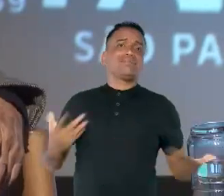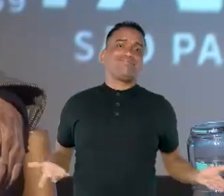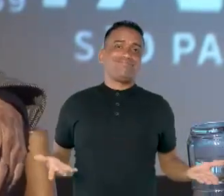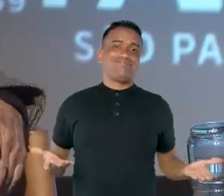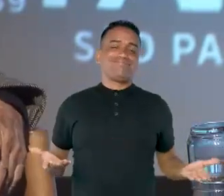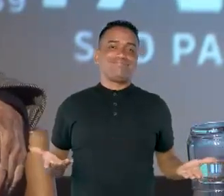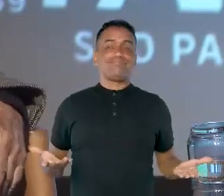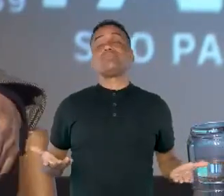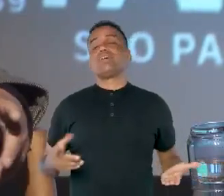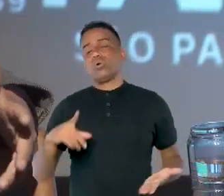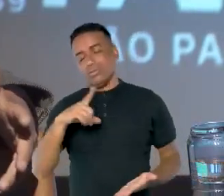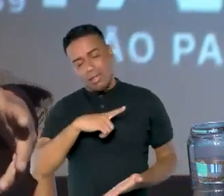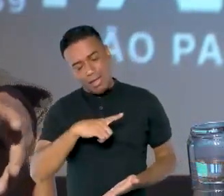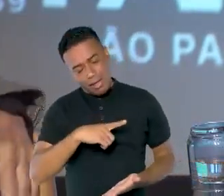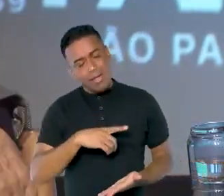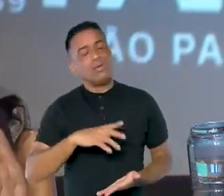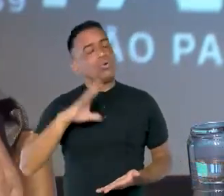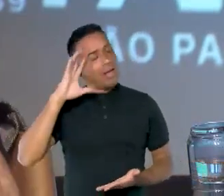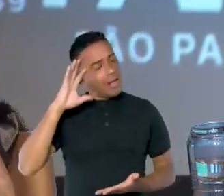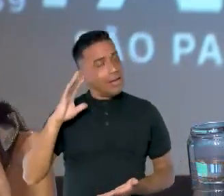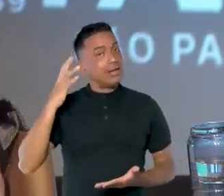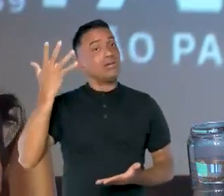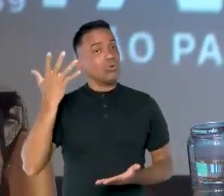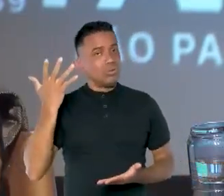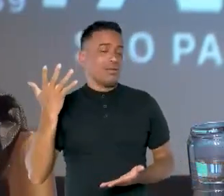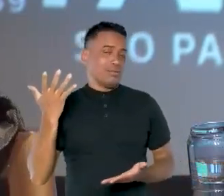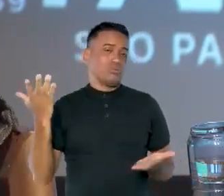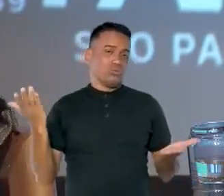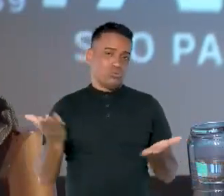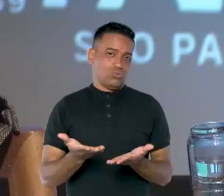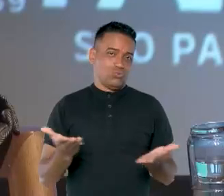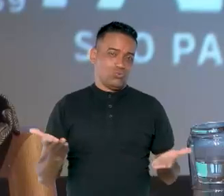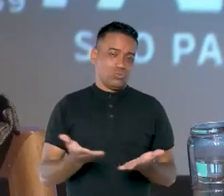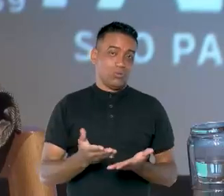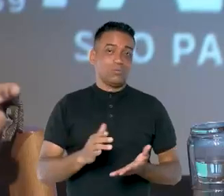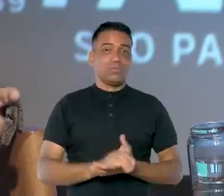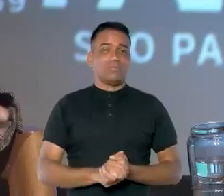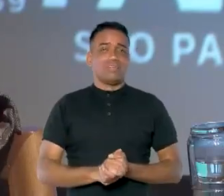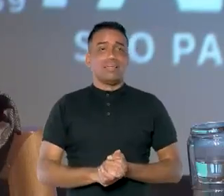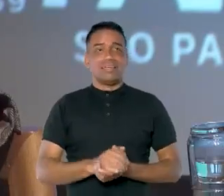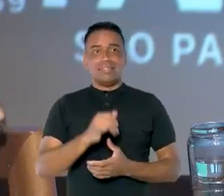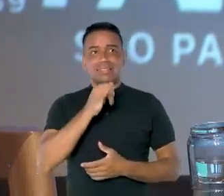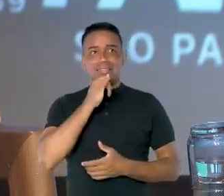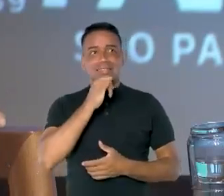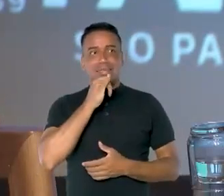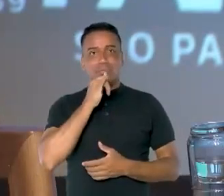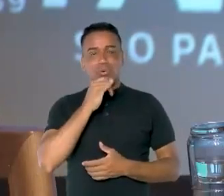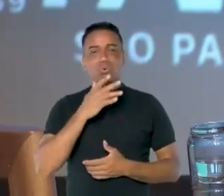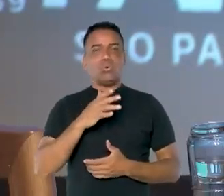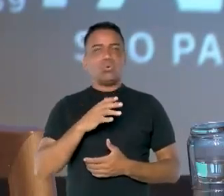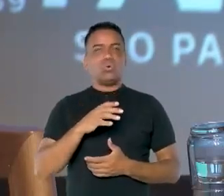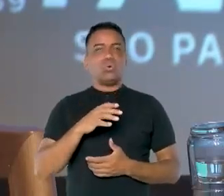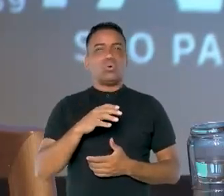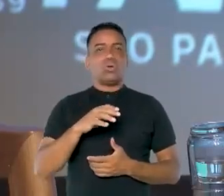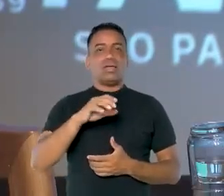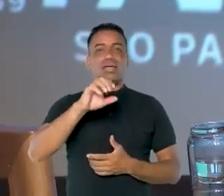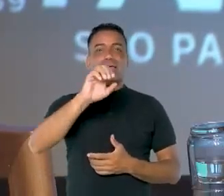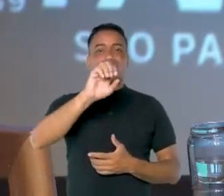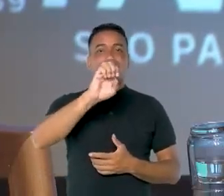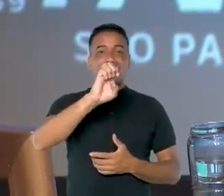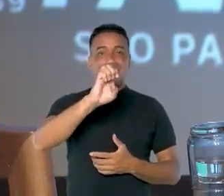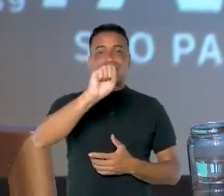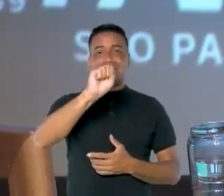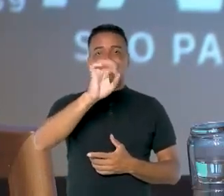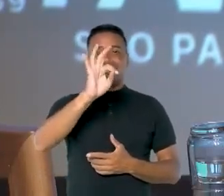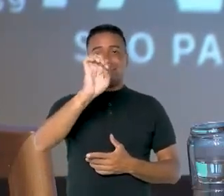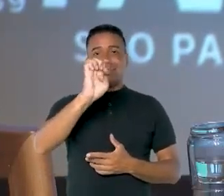há coisas que ainda existem hoje, por exemplo, que são comuns, o caso da estévia. A estévia